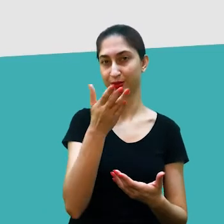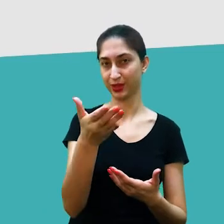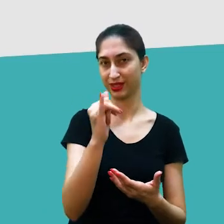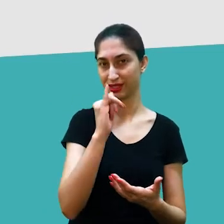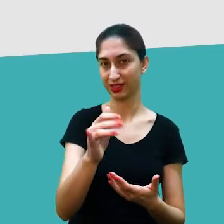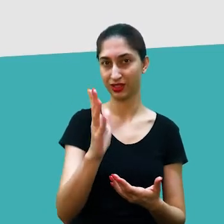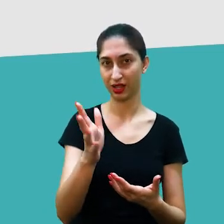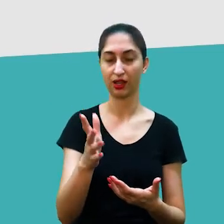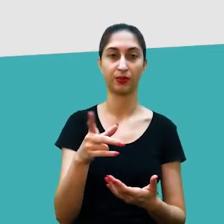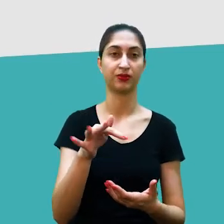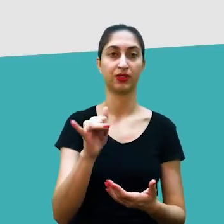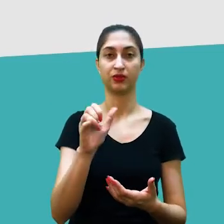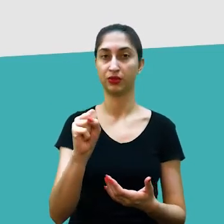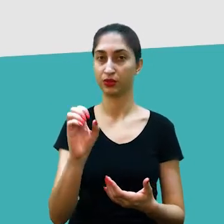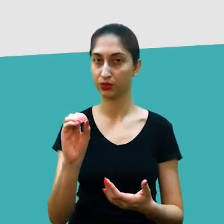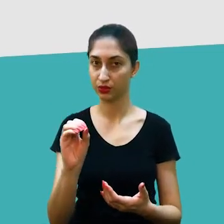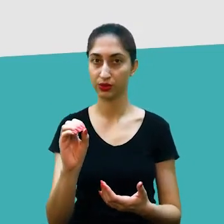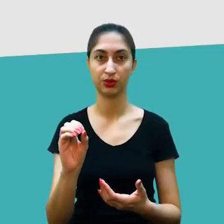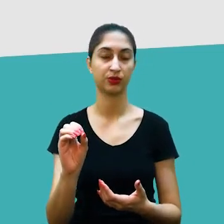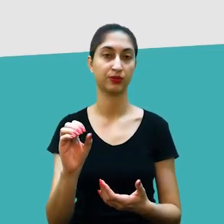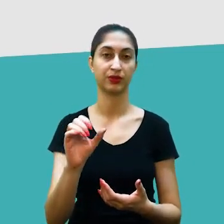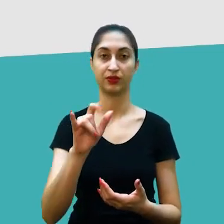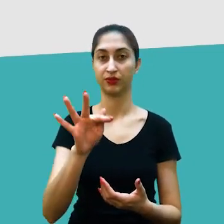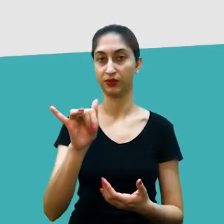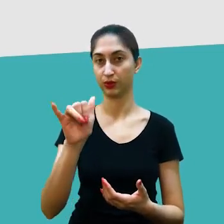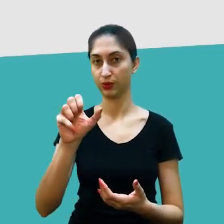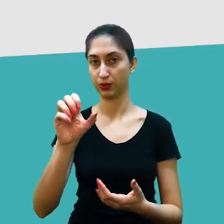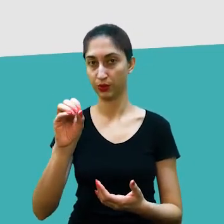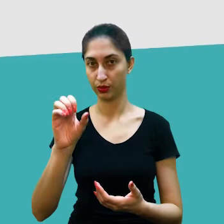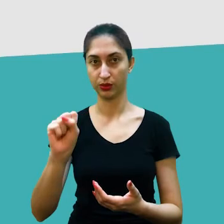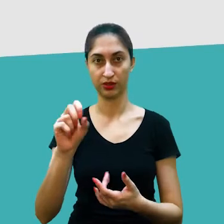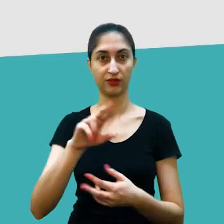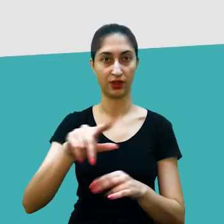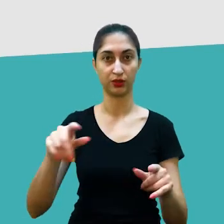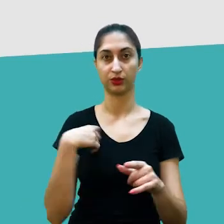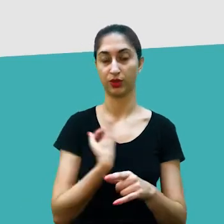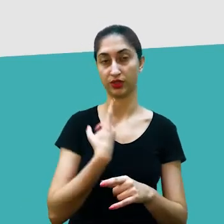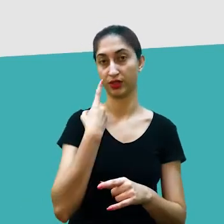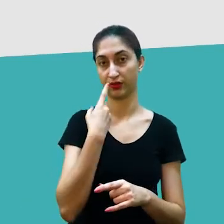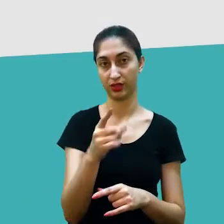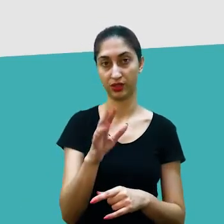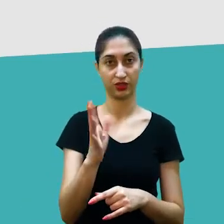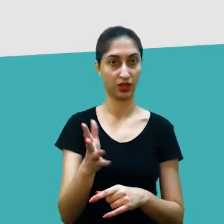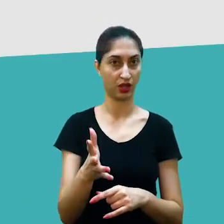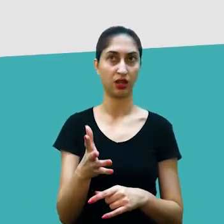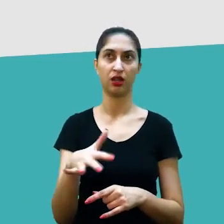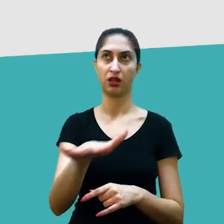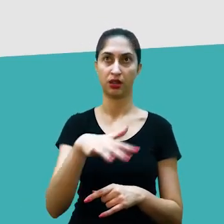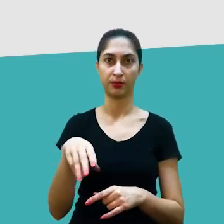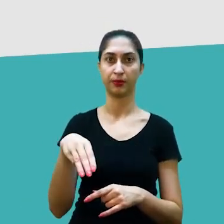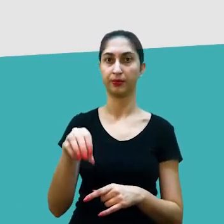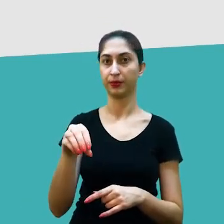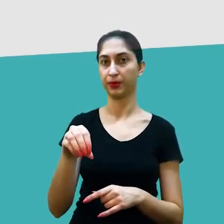citou, dos fios que já são muito possíveis da gente ver, e isso é desde o mercado de moda